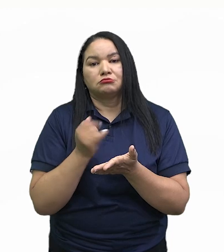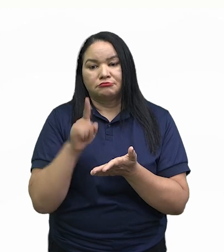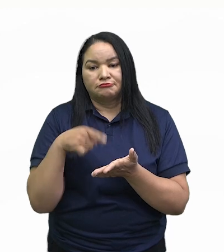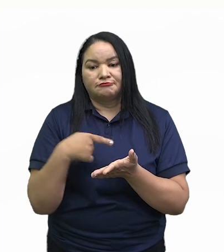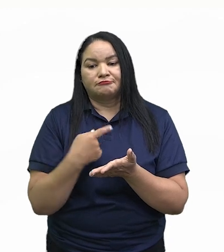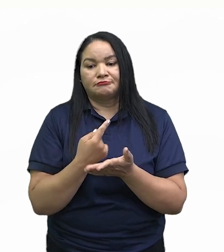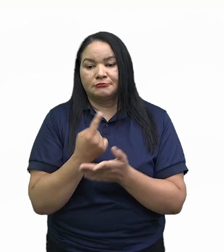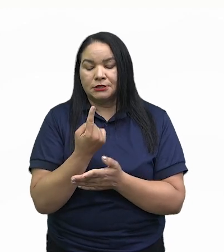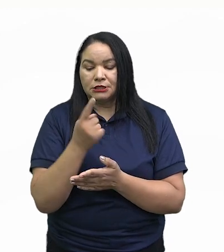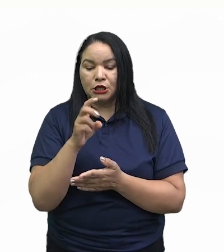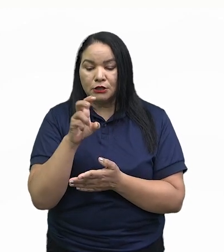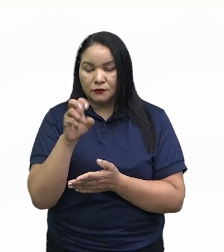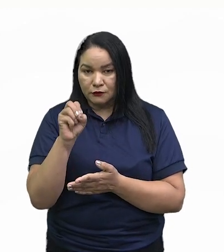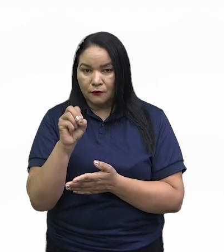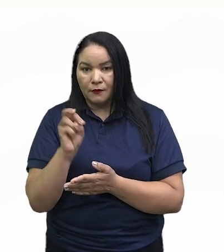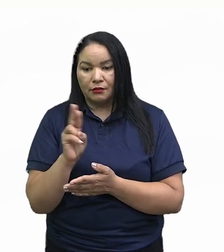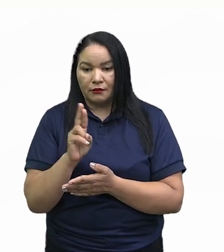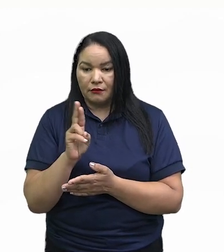de